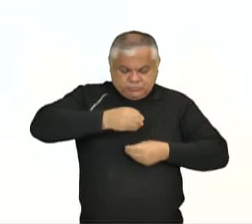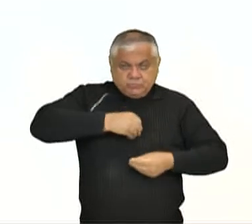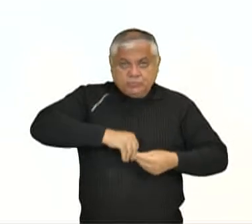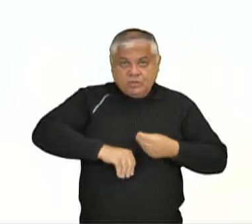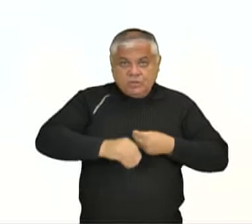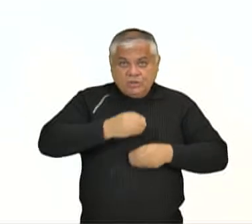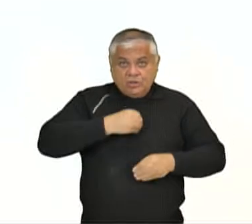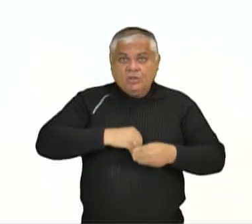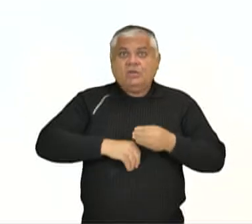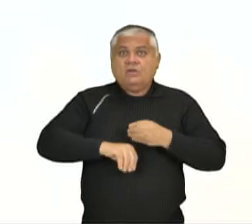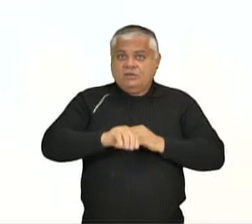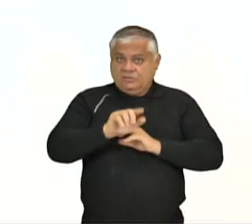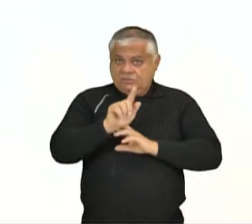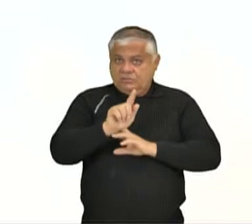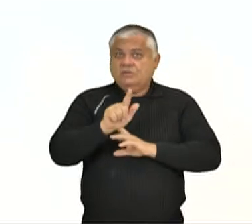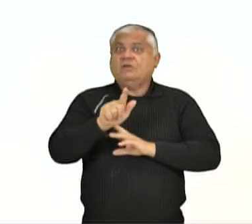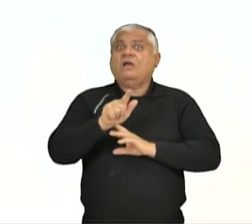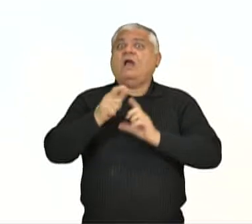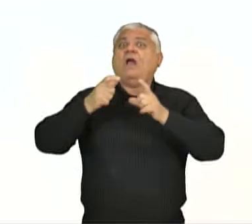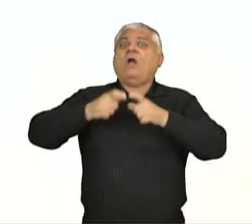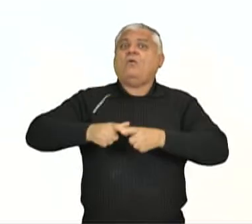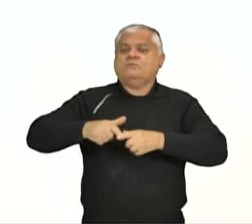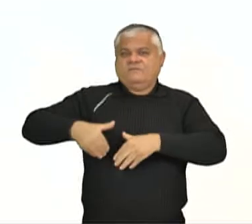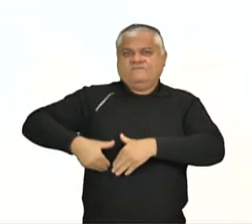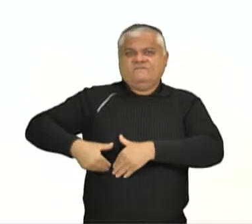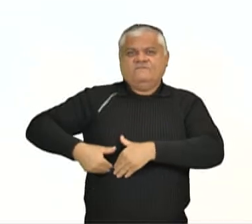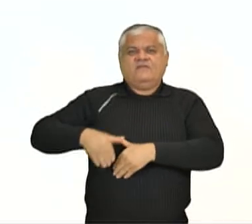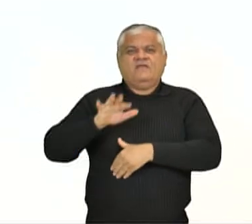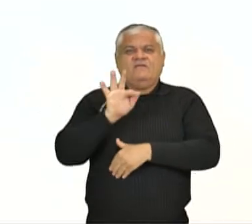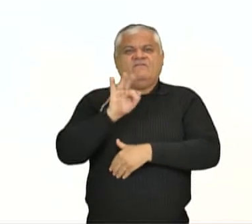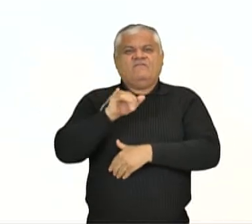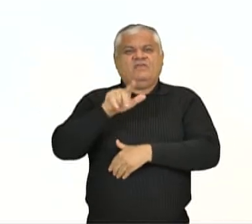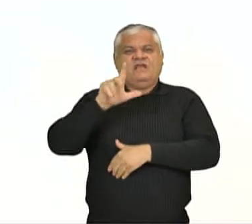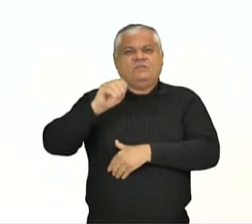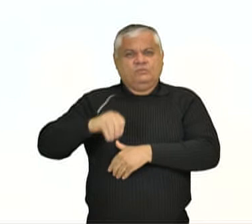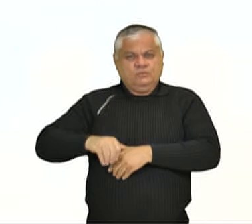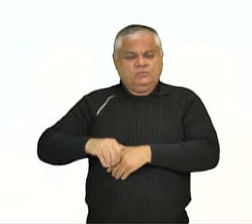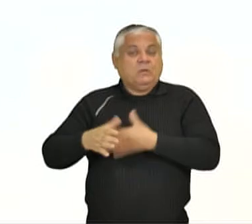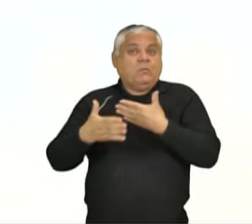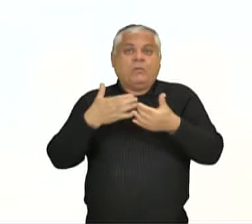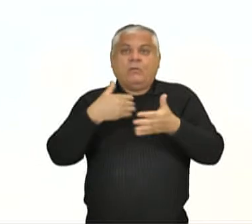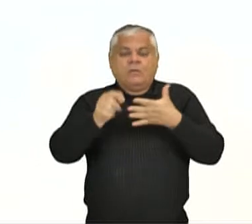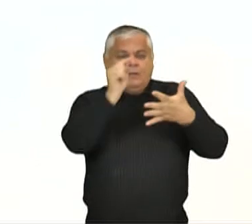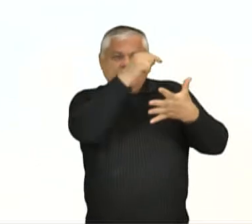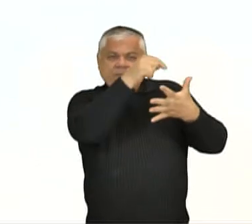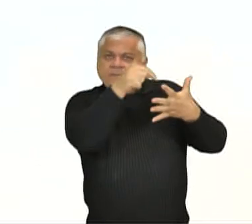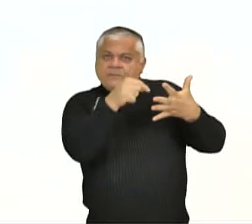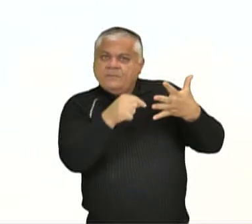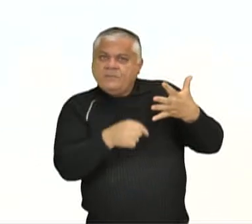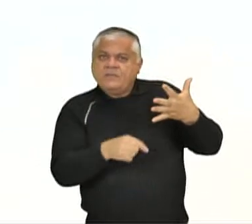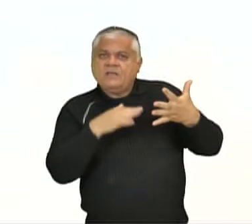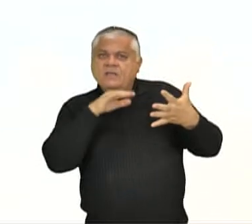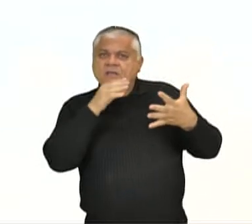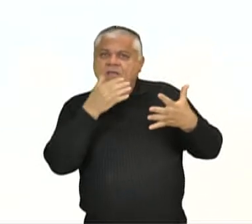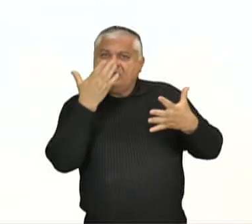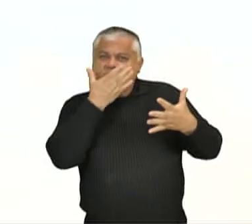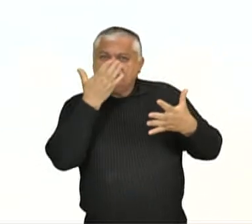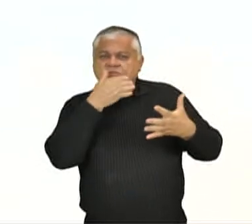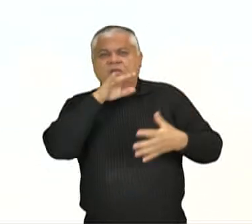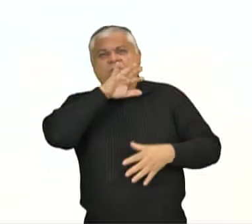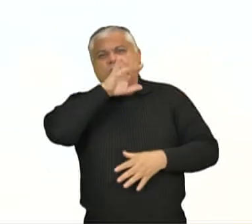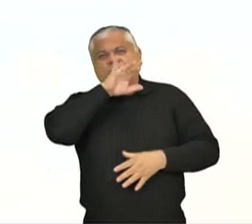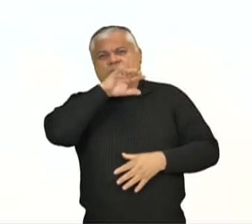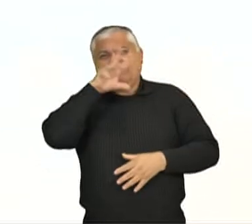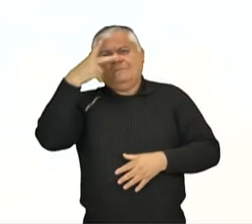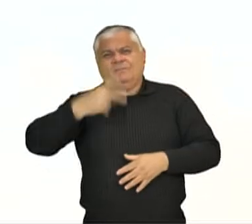são processados pelo fígado. Por isso, qualquer um dos tipos faz mal à saúde